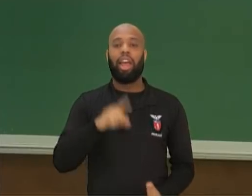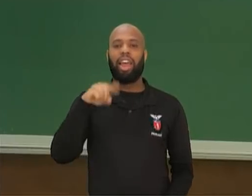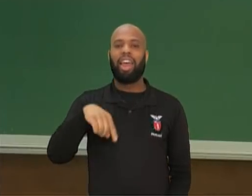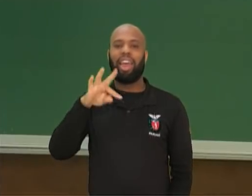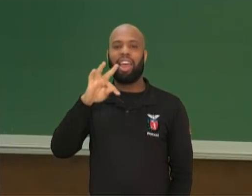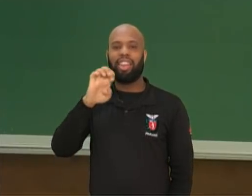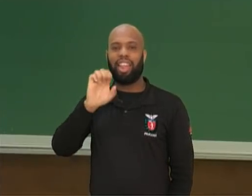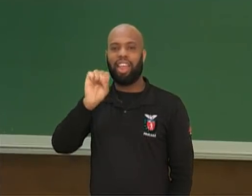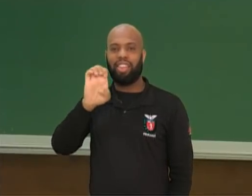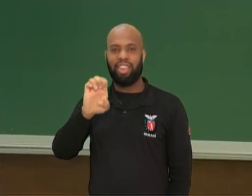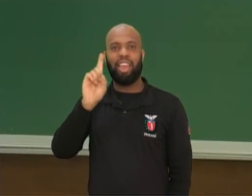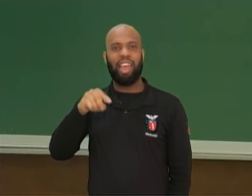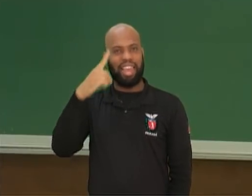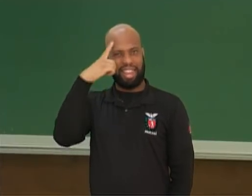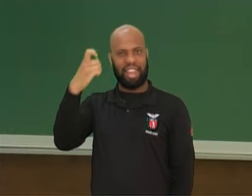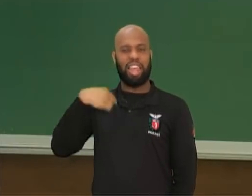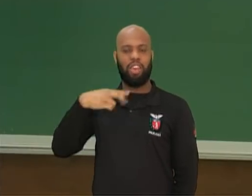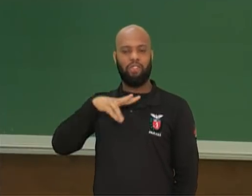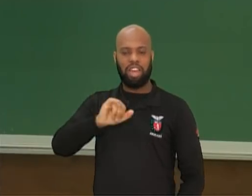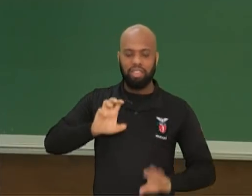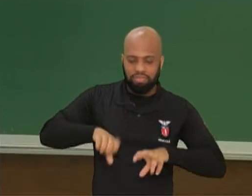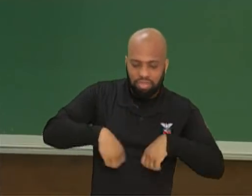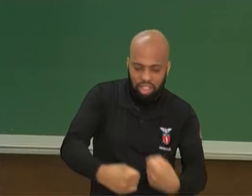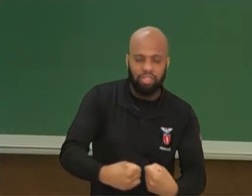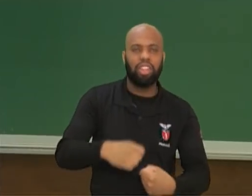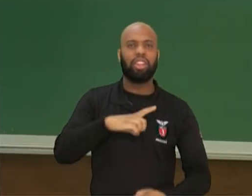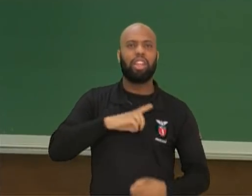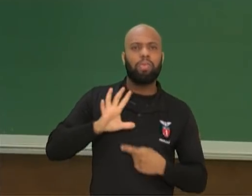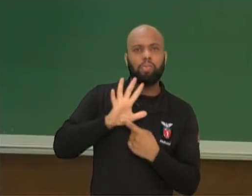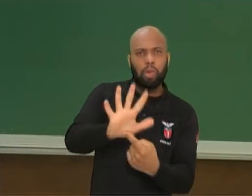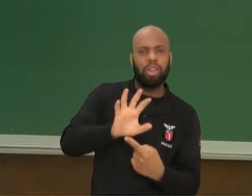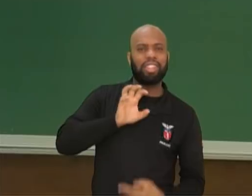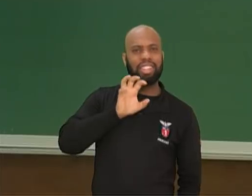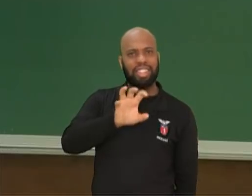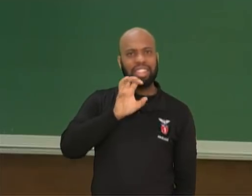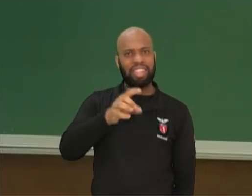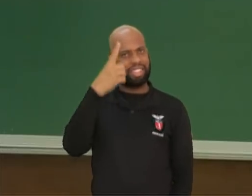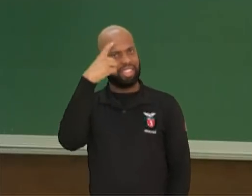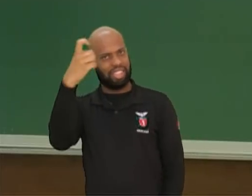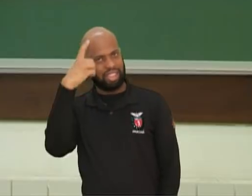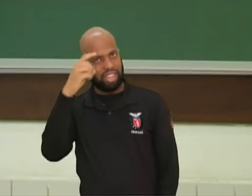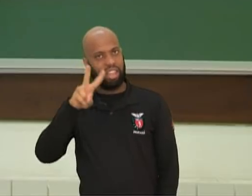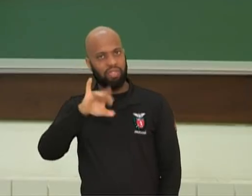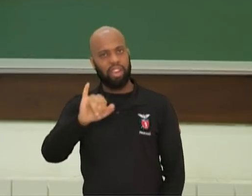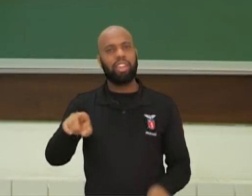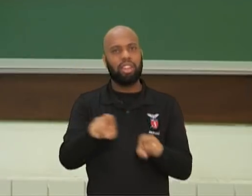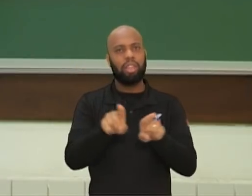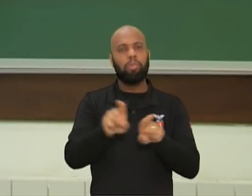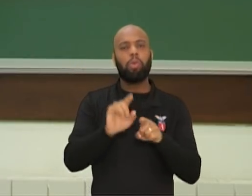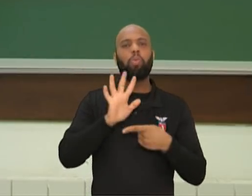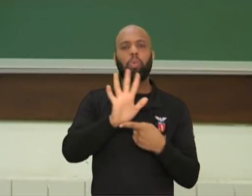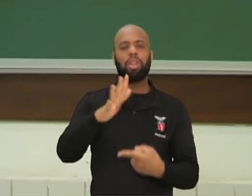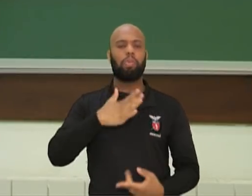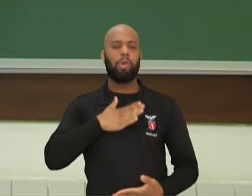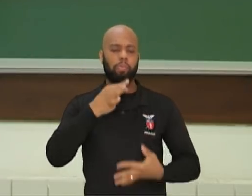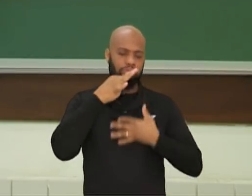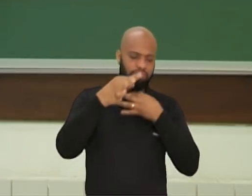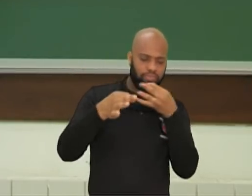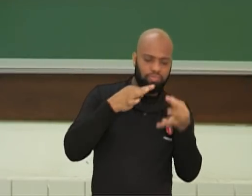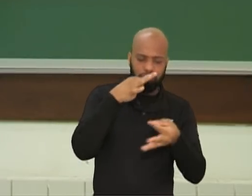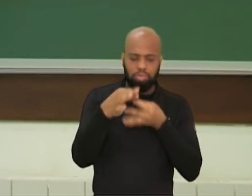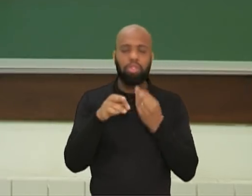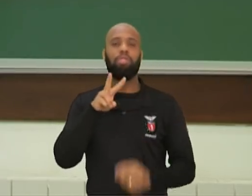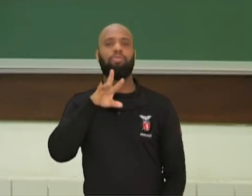ideia que eu vou defender. E diante dessa ideia eu vou apresentar os meus argumentos. Eu vou